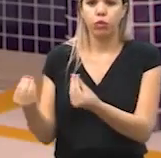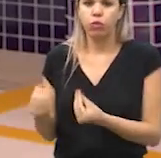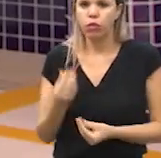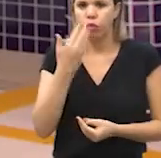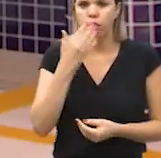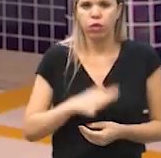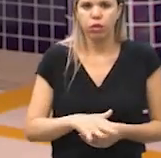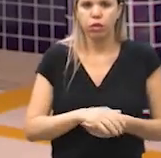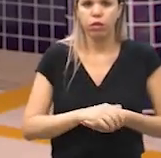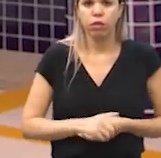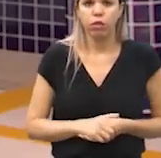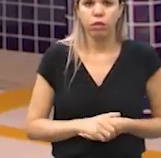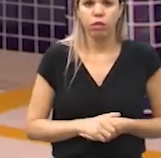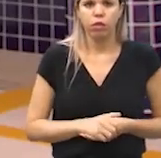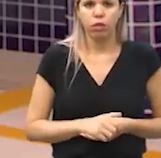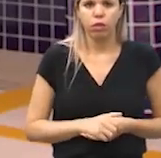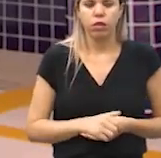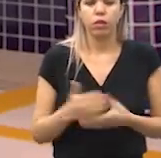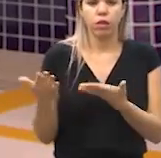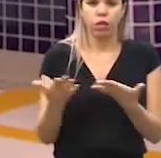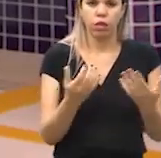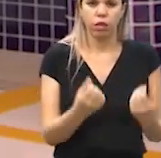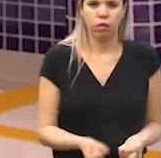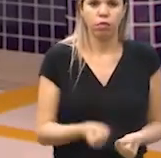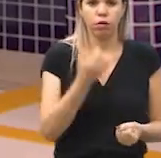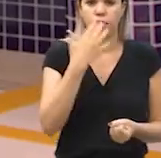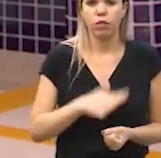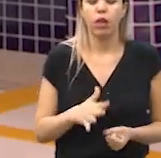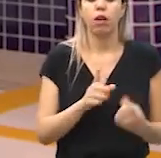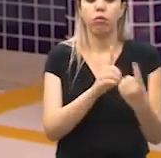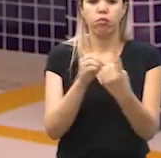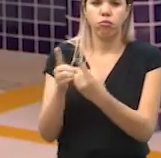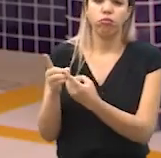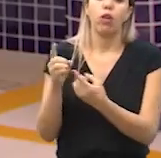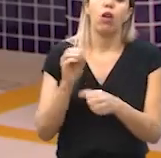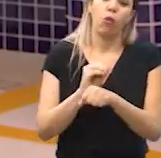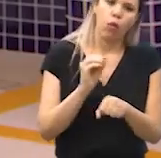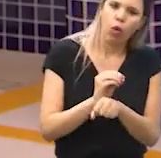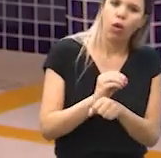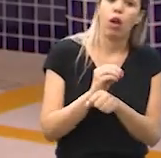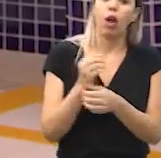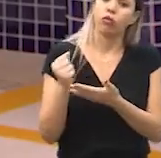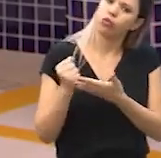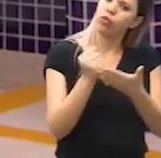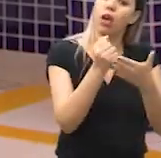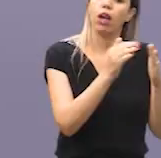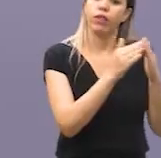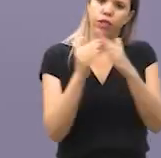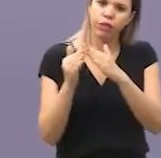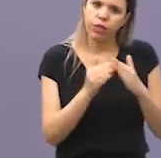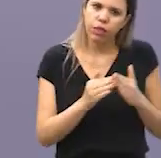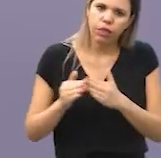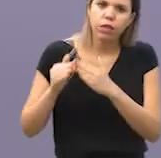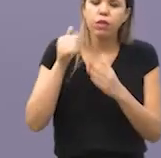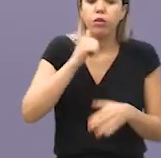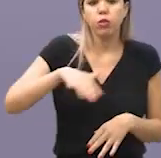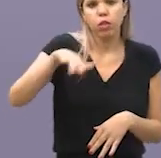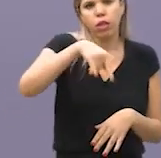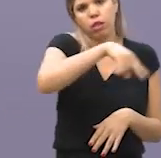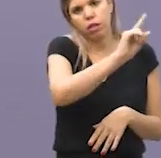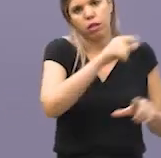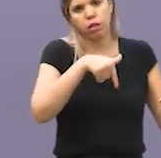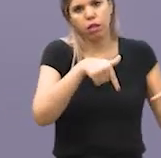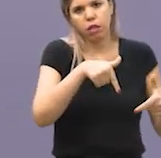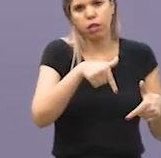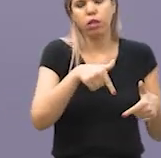crianças, e ela acolhia essas crianças das vizinhas, cuidava para as mulheres ir